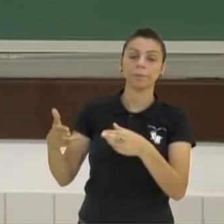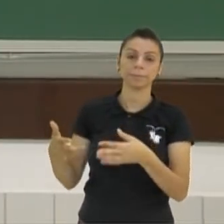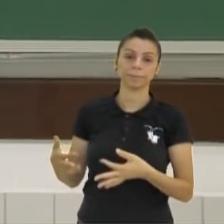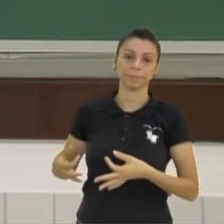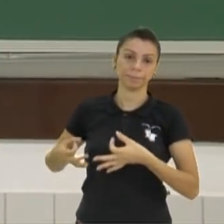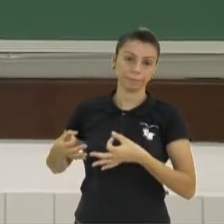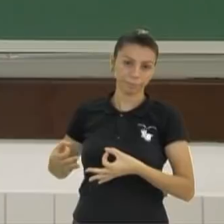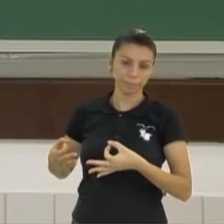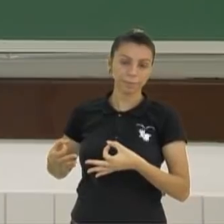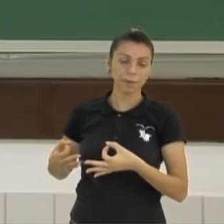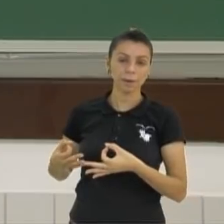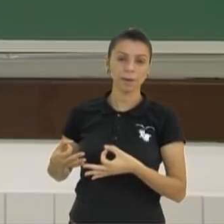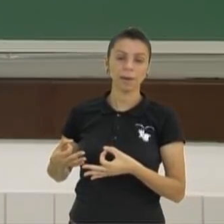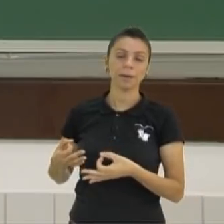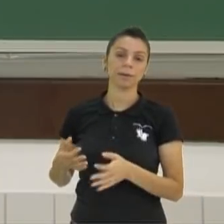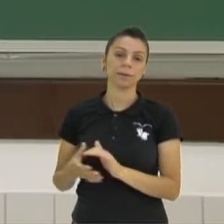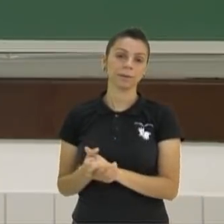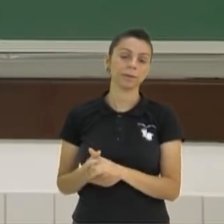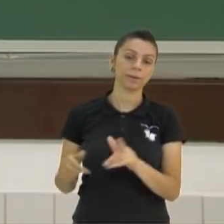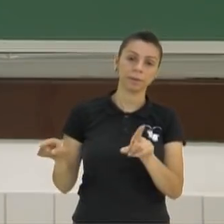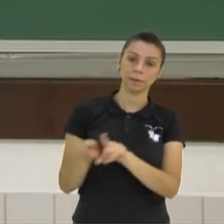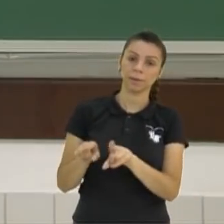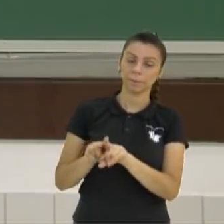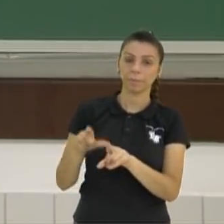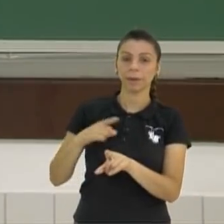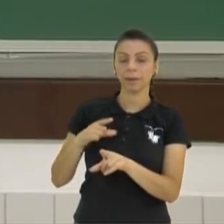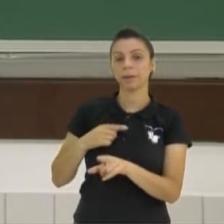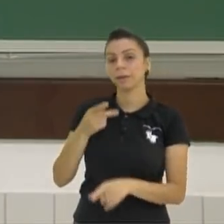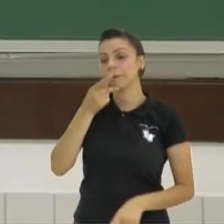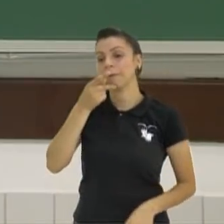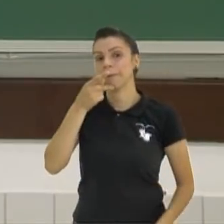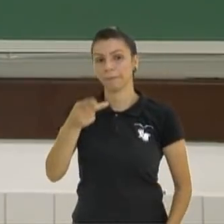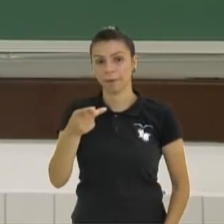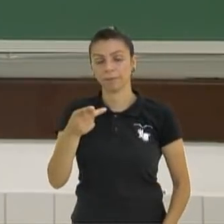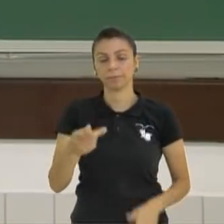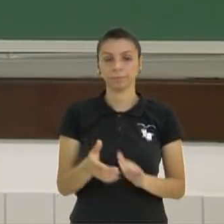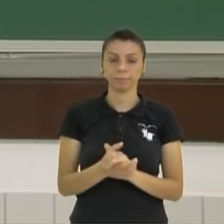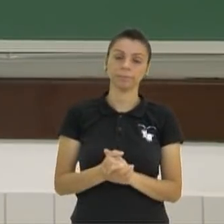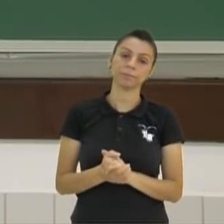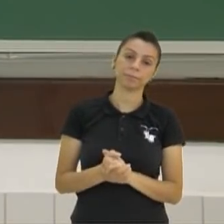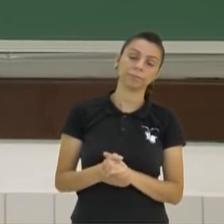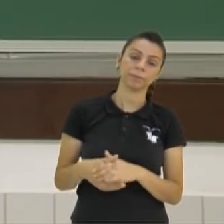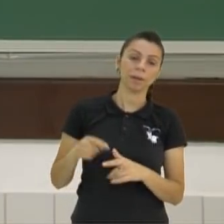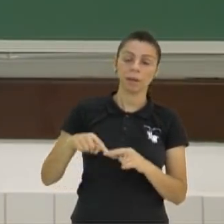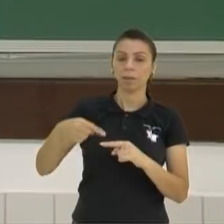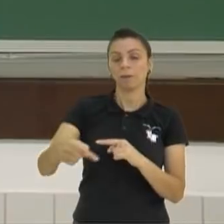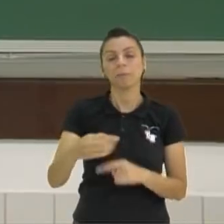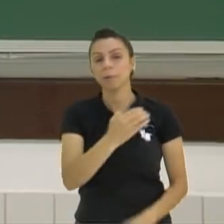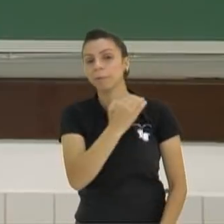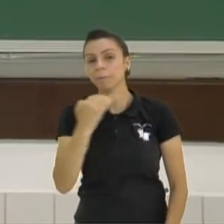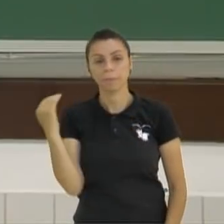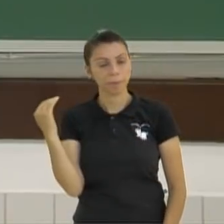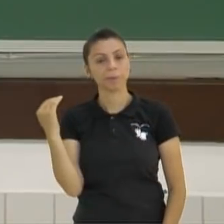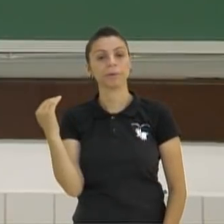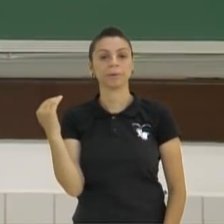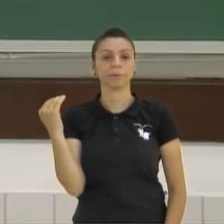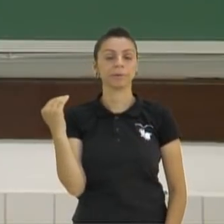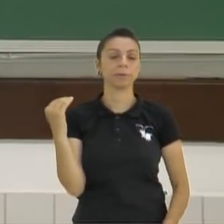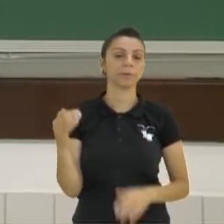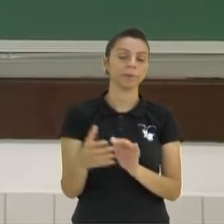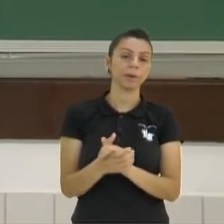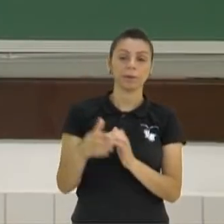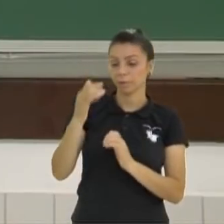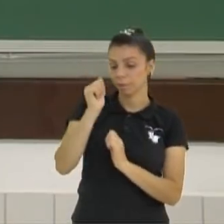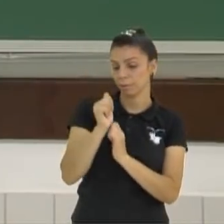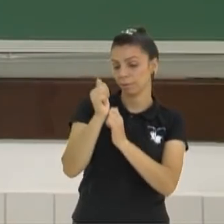Buda não deixou nada escrito. Seus ensinamentos foram orais. Após a sua morte, assim como com Jesus, seus